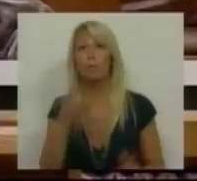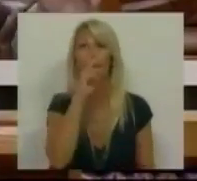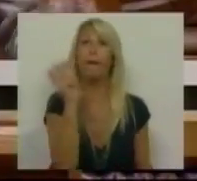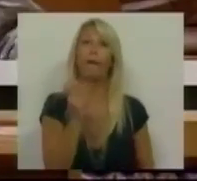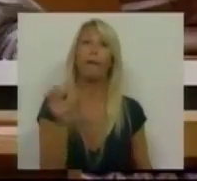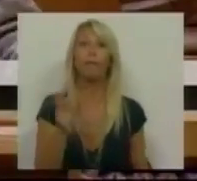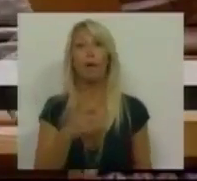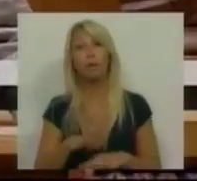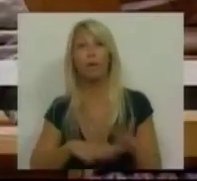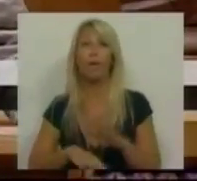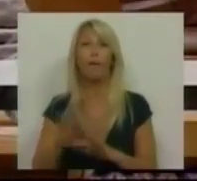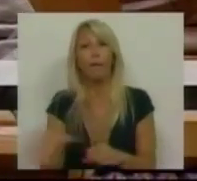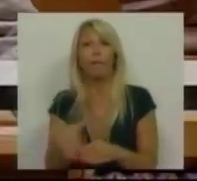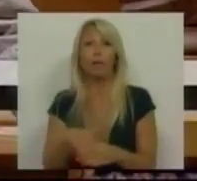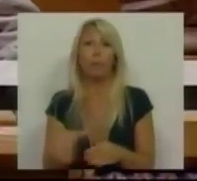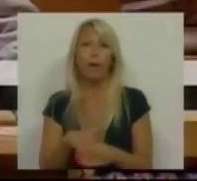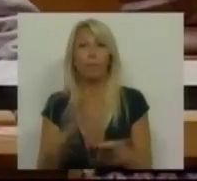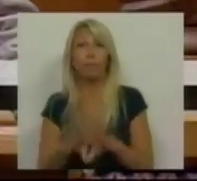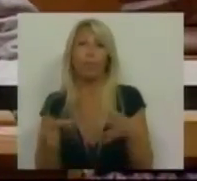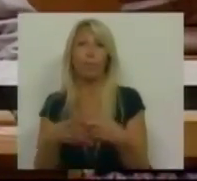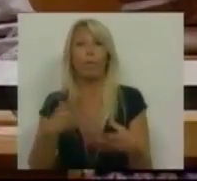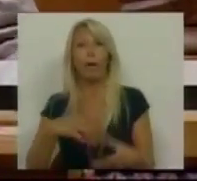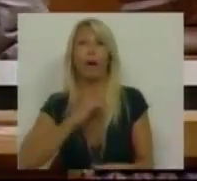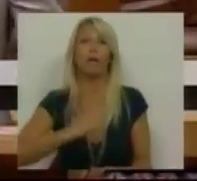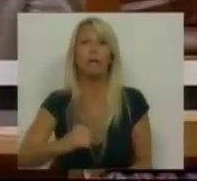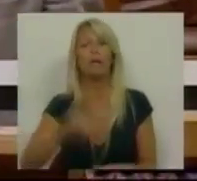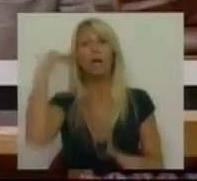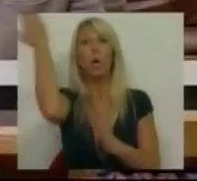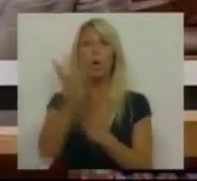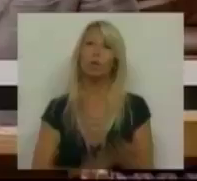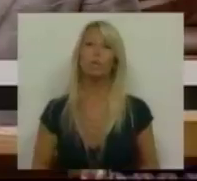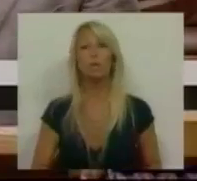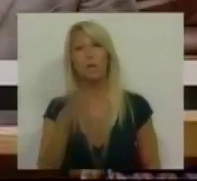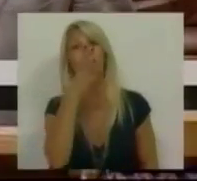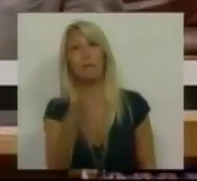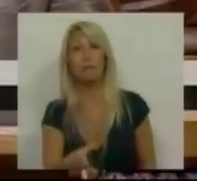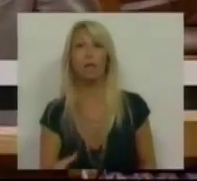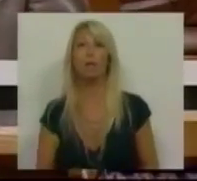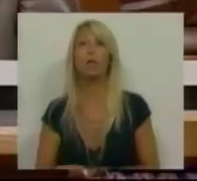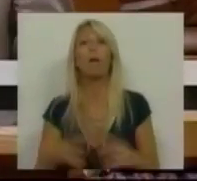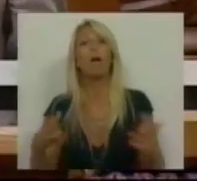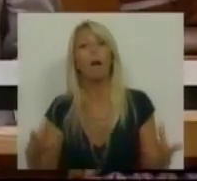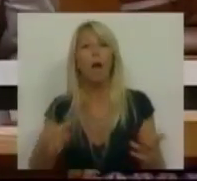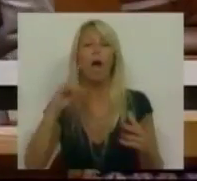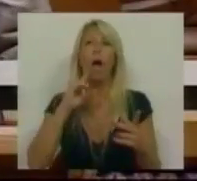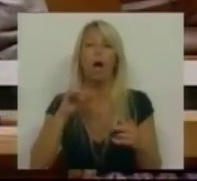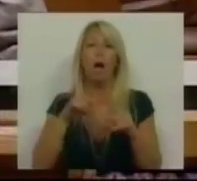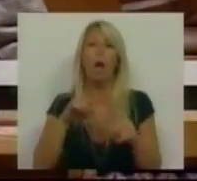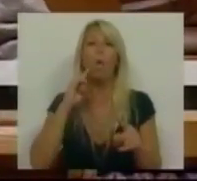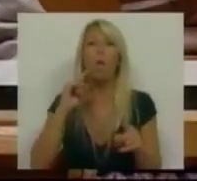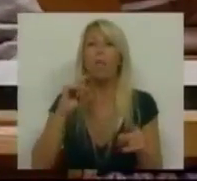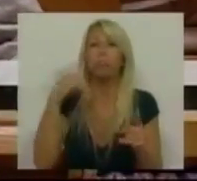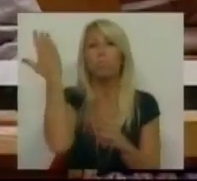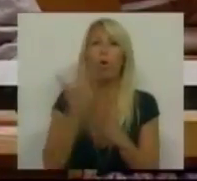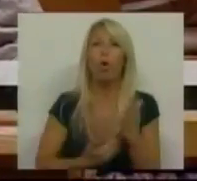coro do ataque à Constituição. No fundo, daqueles que dizem que a ovelha negra da governação não é a austeridade, mas sim